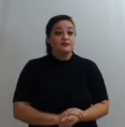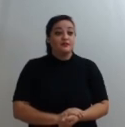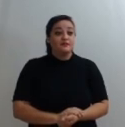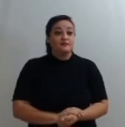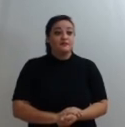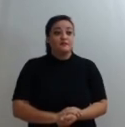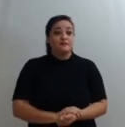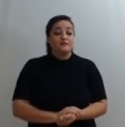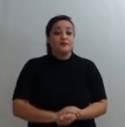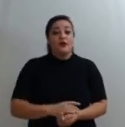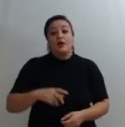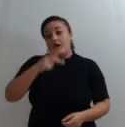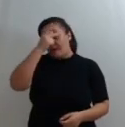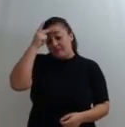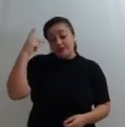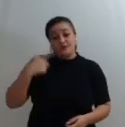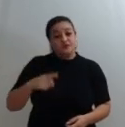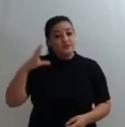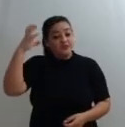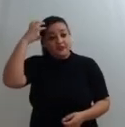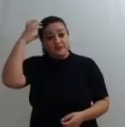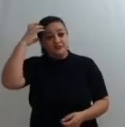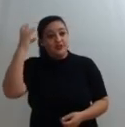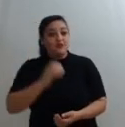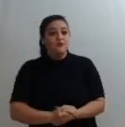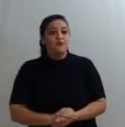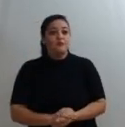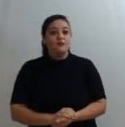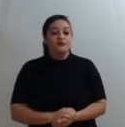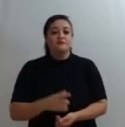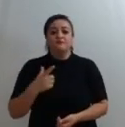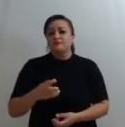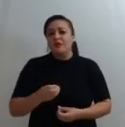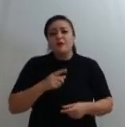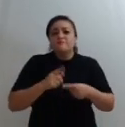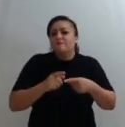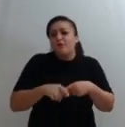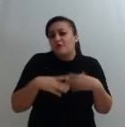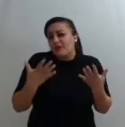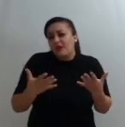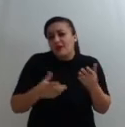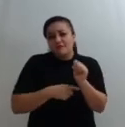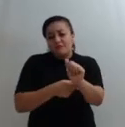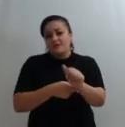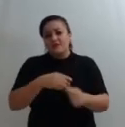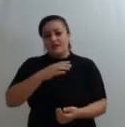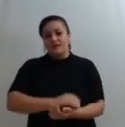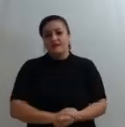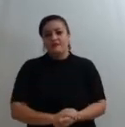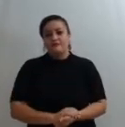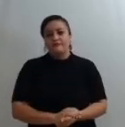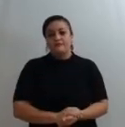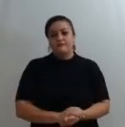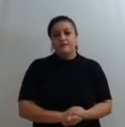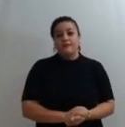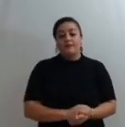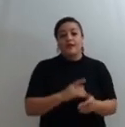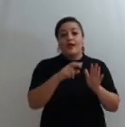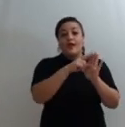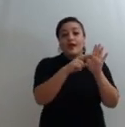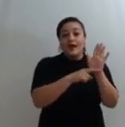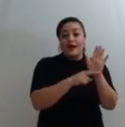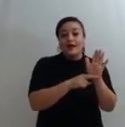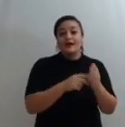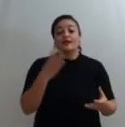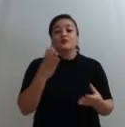pode exigir em termos de ônus probatório. Repita-se, goste-se ou não, é a regra do devido processo legal imposta a todos que